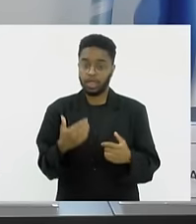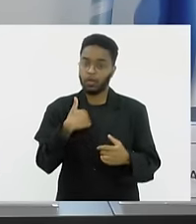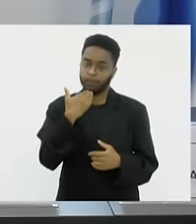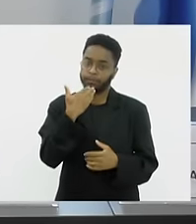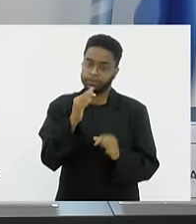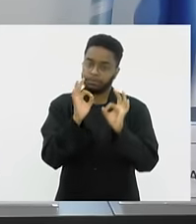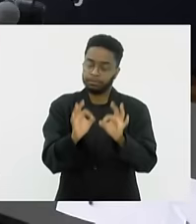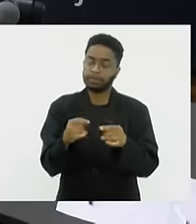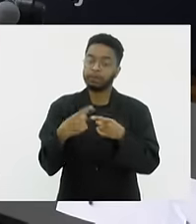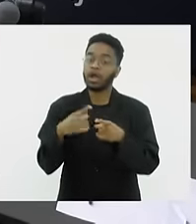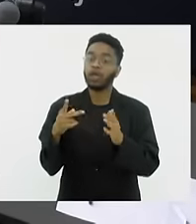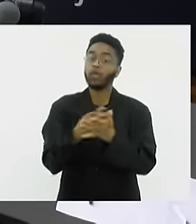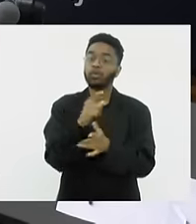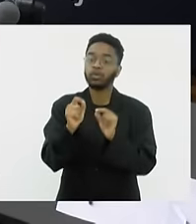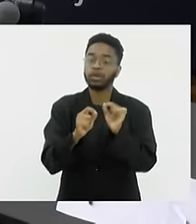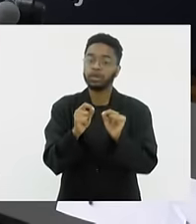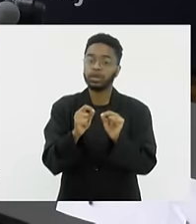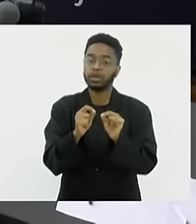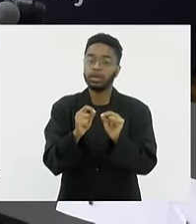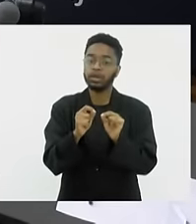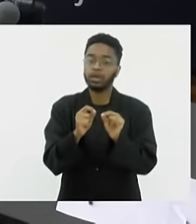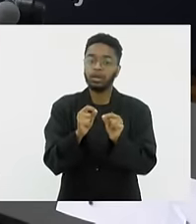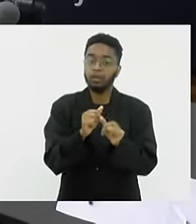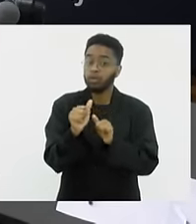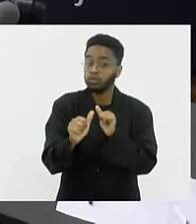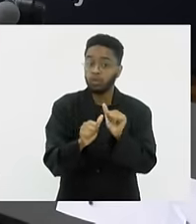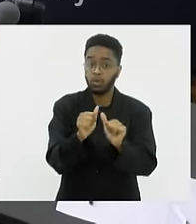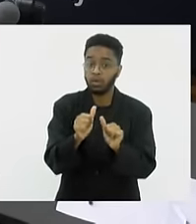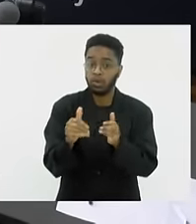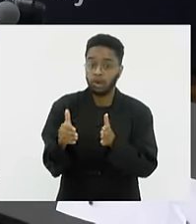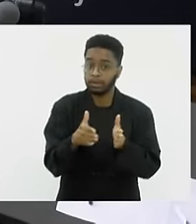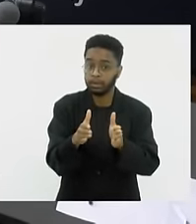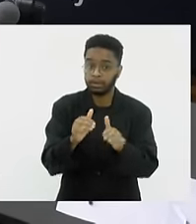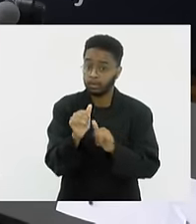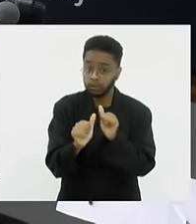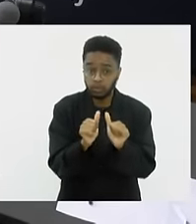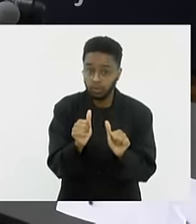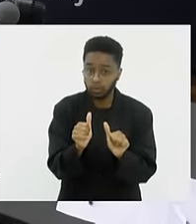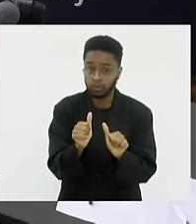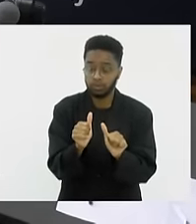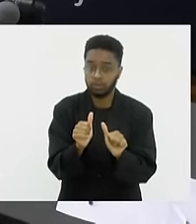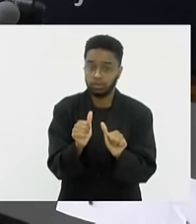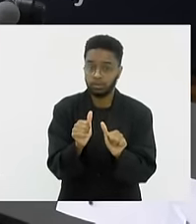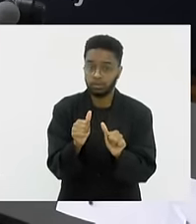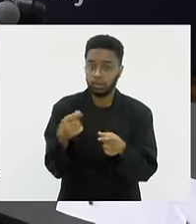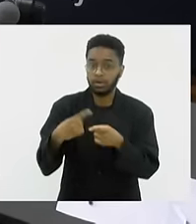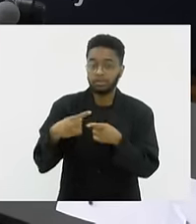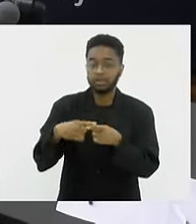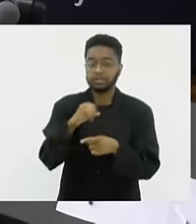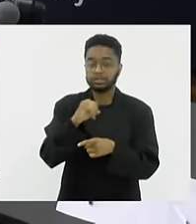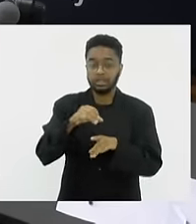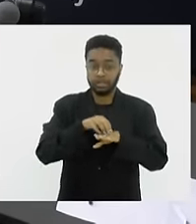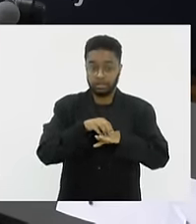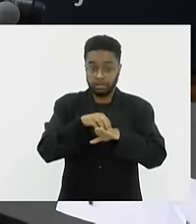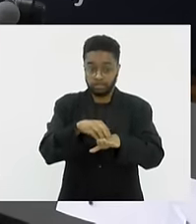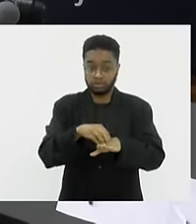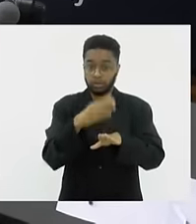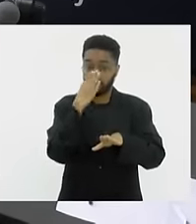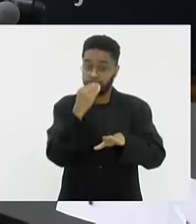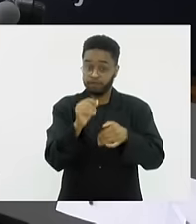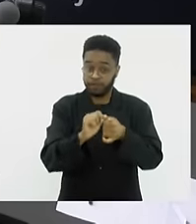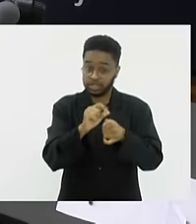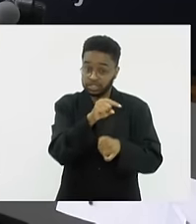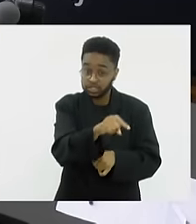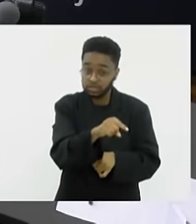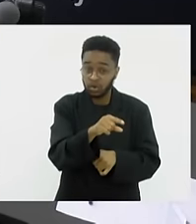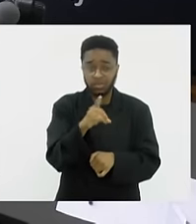presidente? Flavinha, viu? Eles desviaram a rota. Se o transporte alternativo fizer isso, o Detro